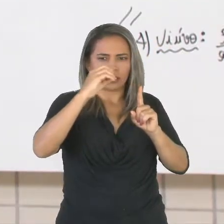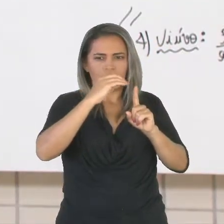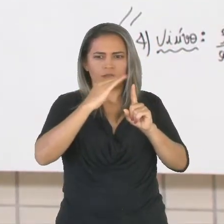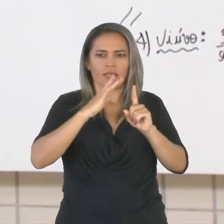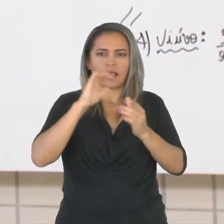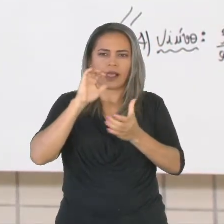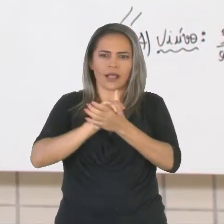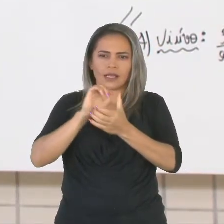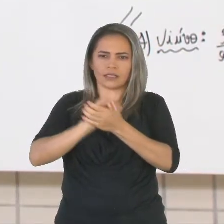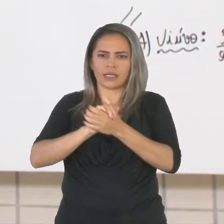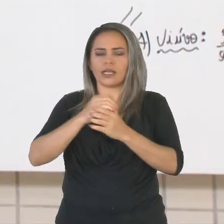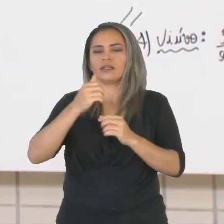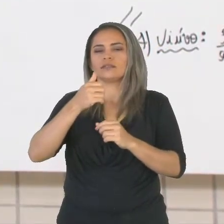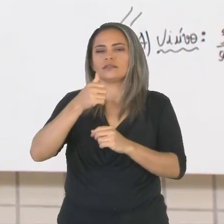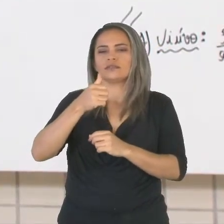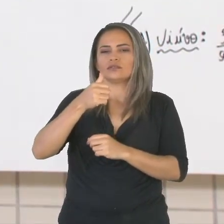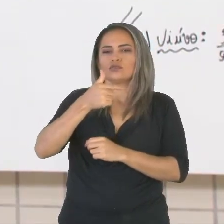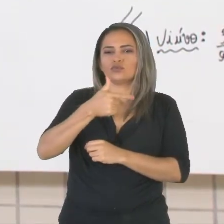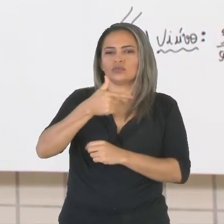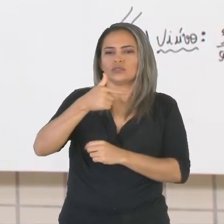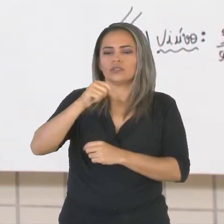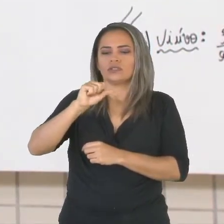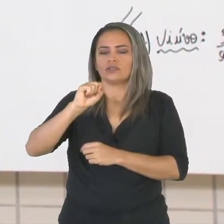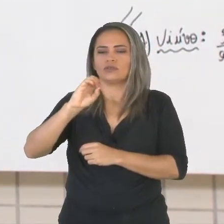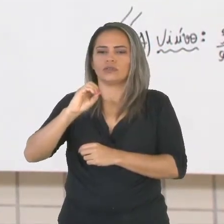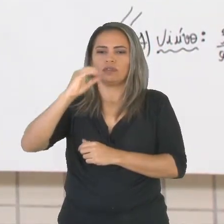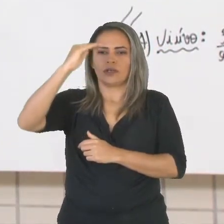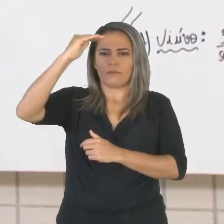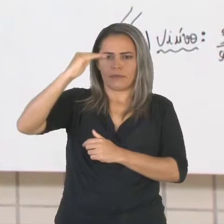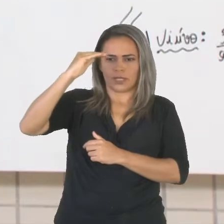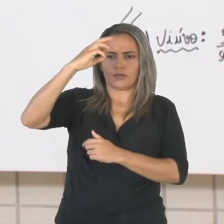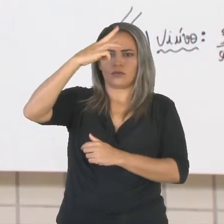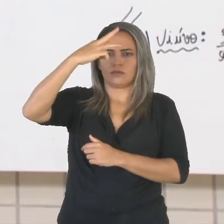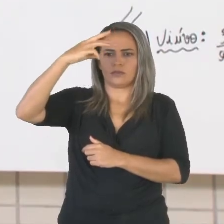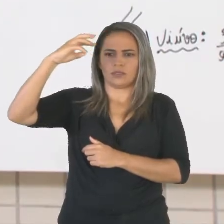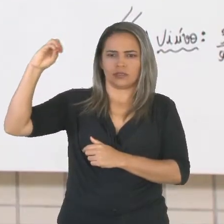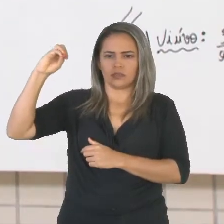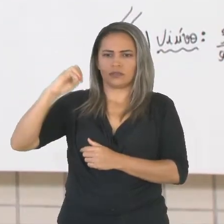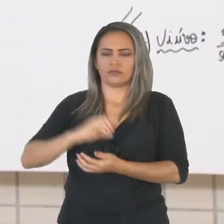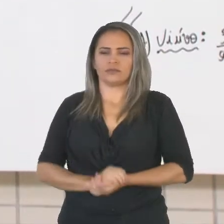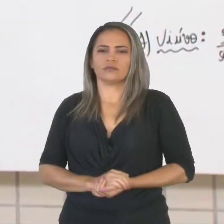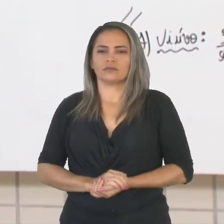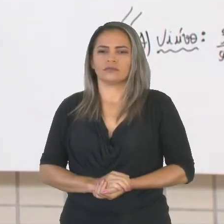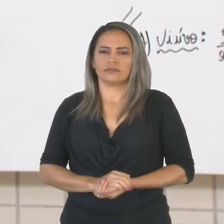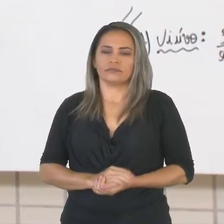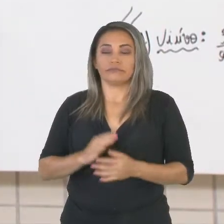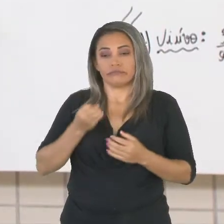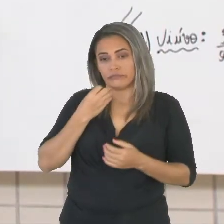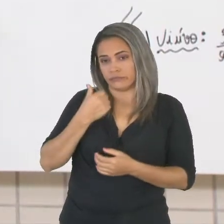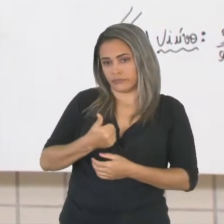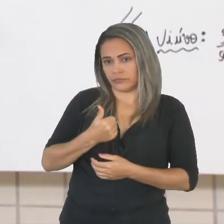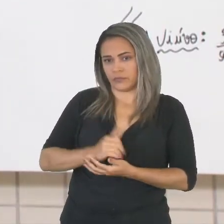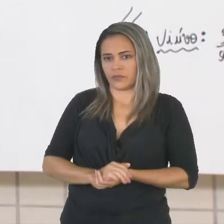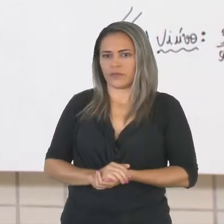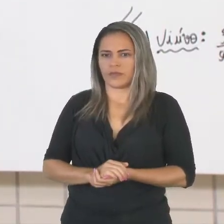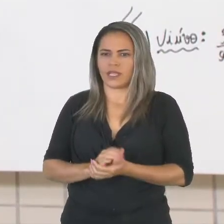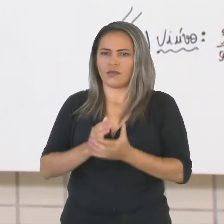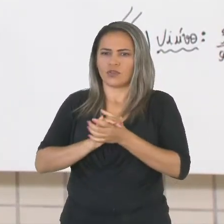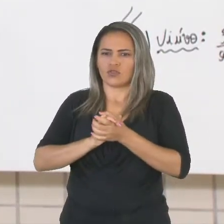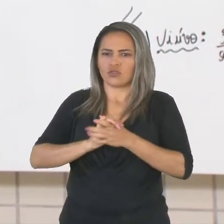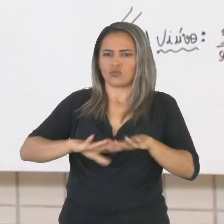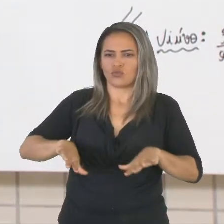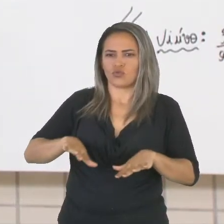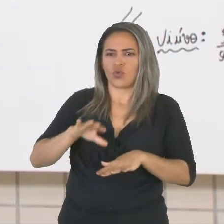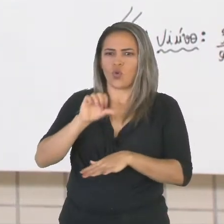casados são 280, ele vai ficar abaixo do 300, ok? Bom, o número de divorciados